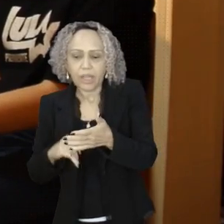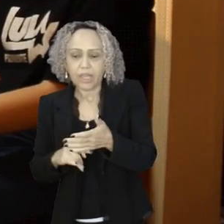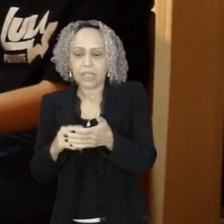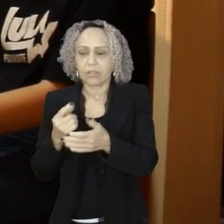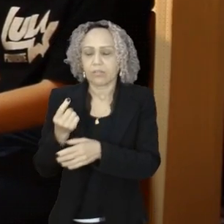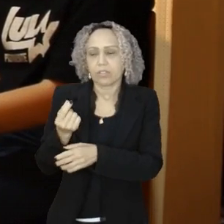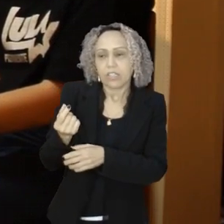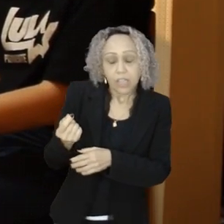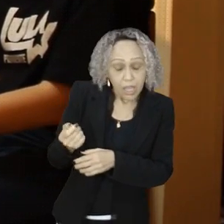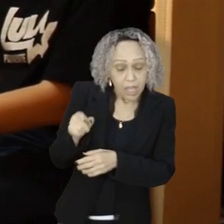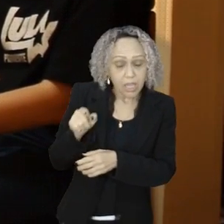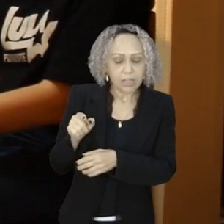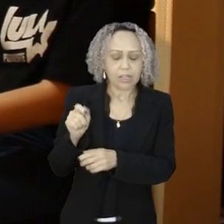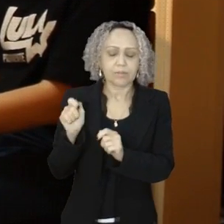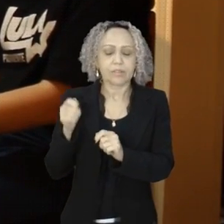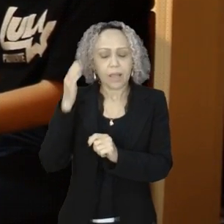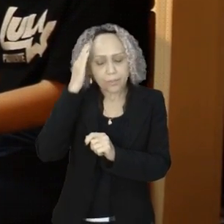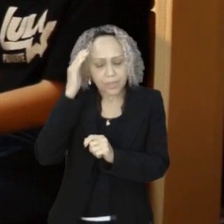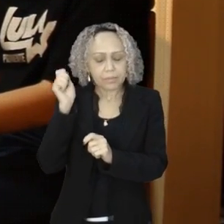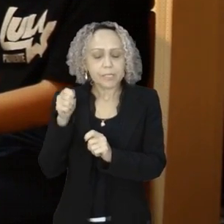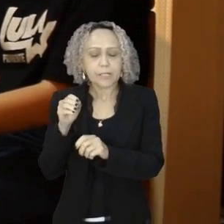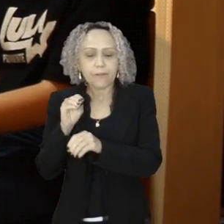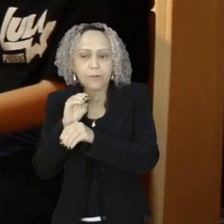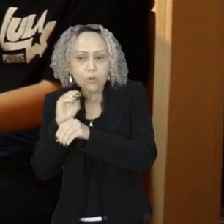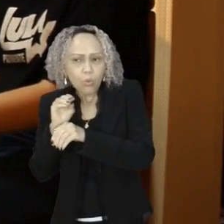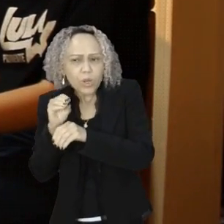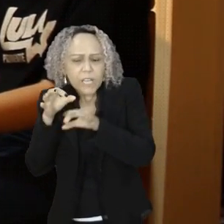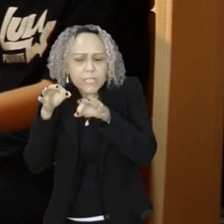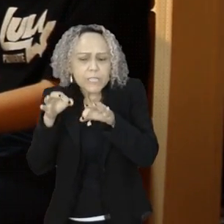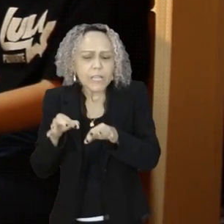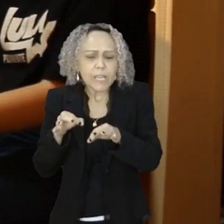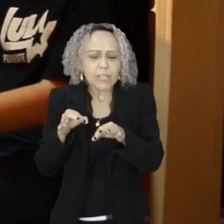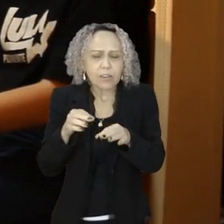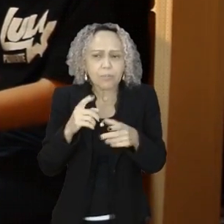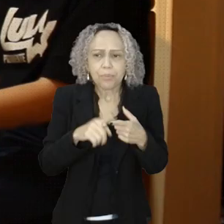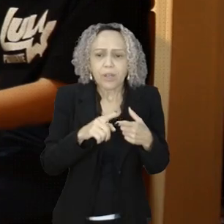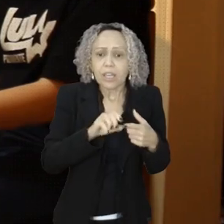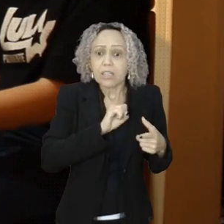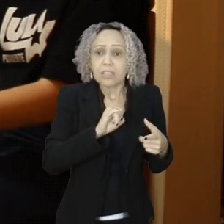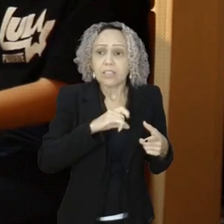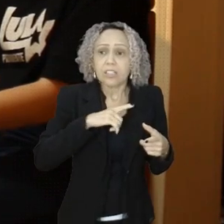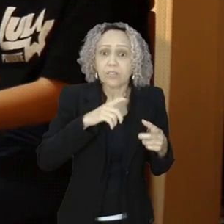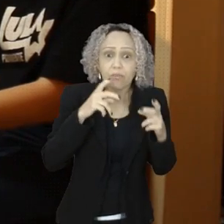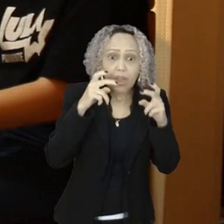porque o regime ia encontrar qualquer coisinha lá na tesouraria.